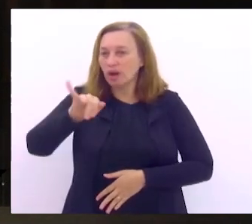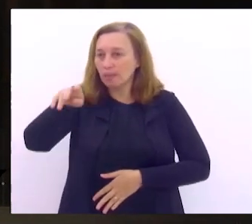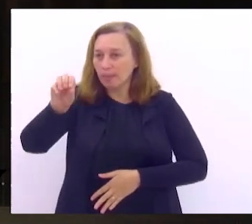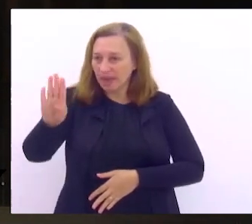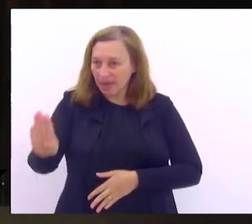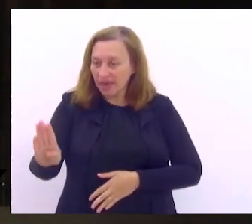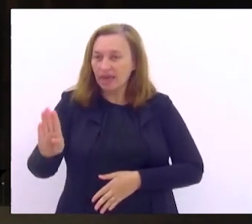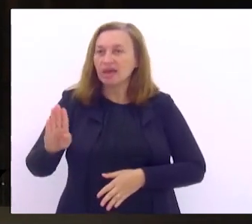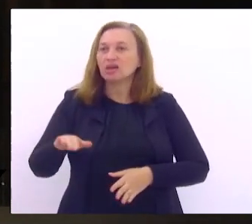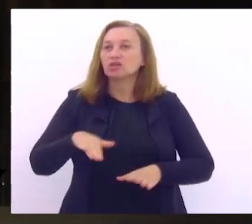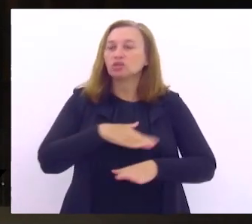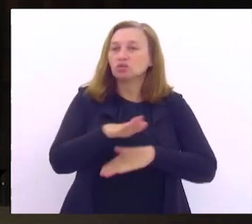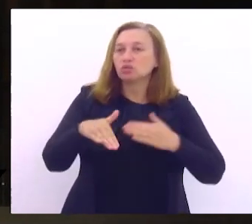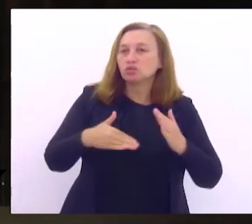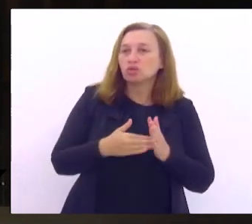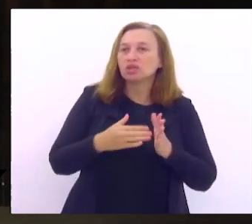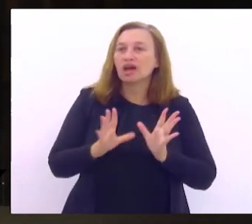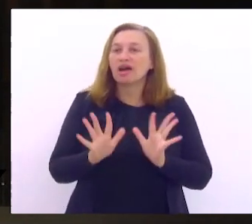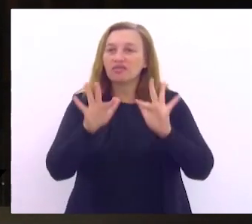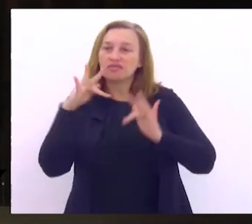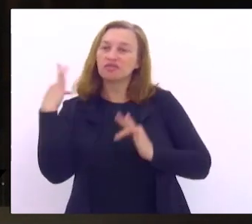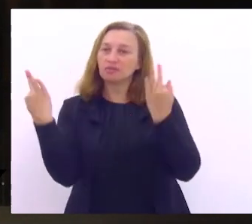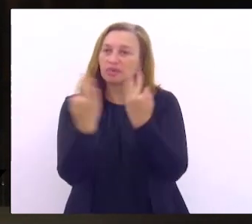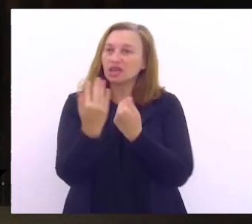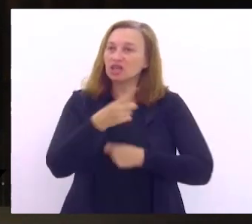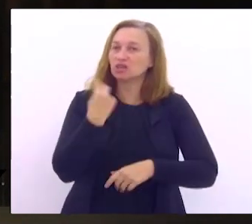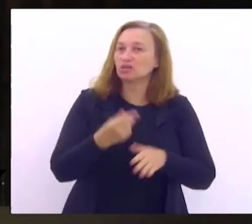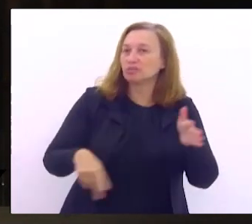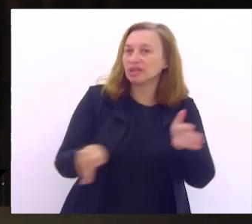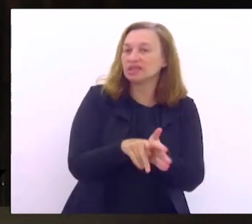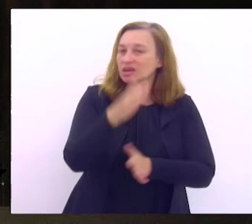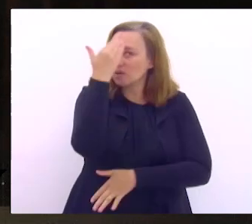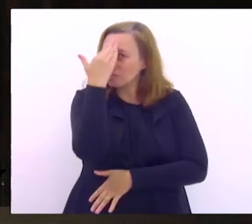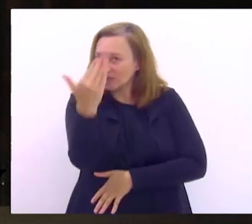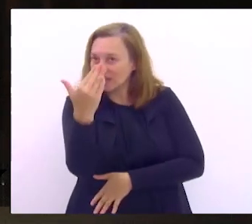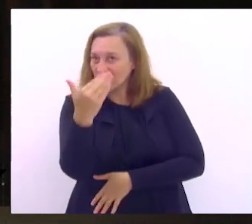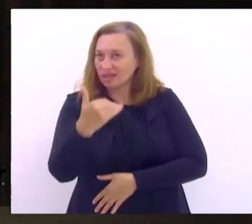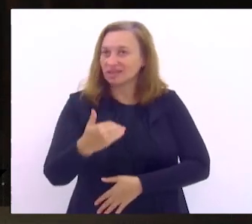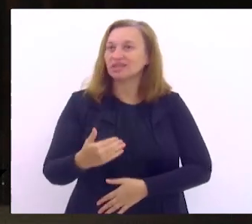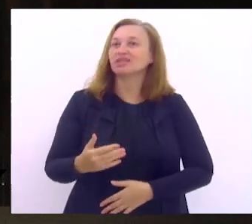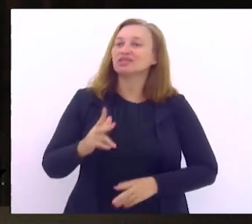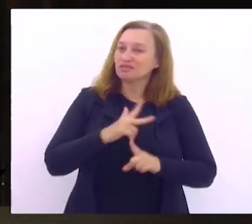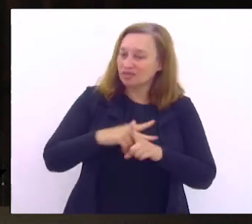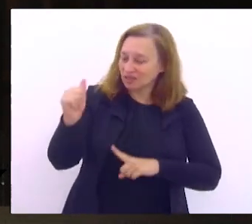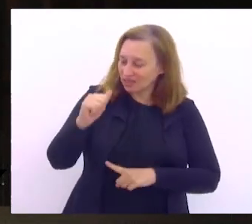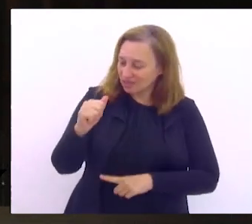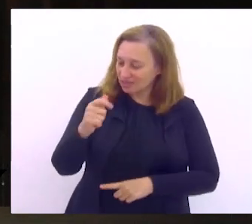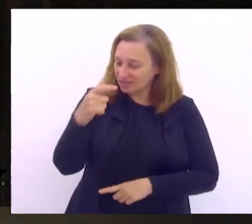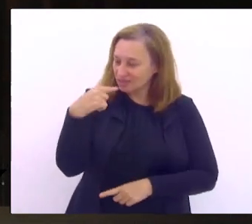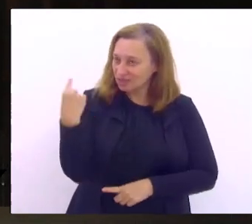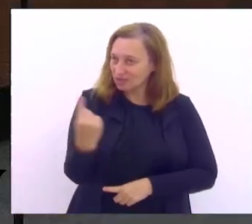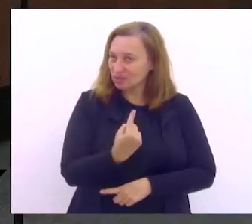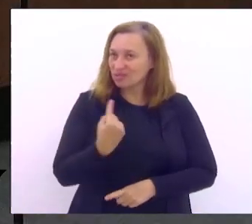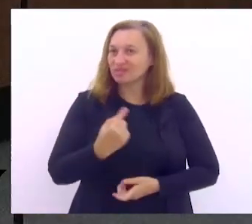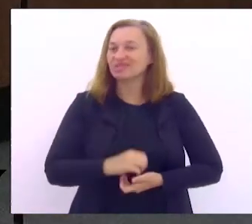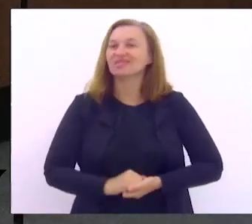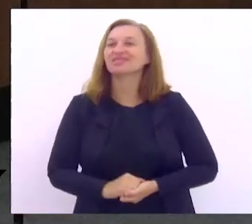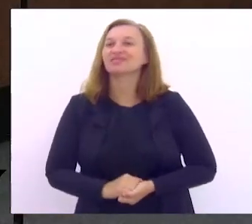empenho da nobre família do atletismo a qual pertencemos. Muito obrigado, seremos vitoriosos.